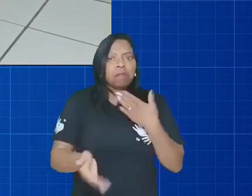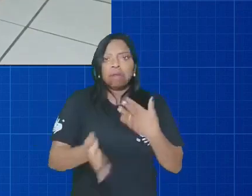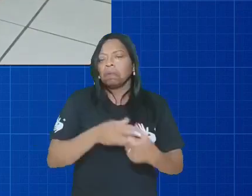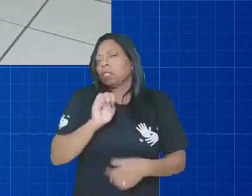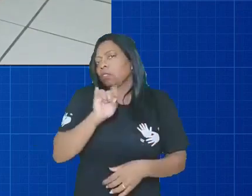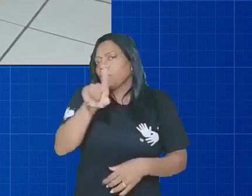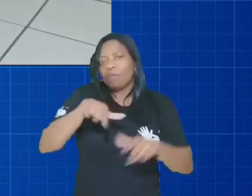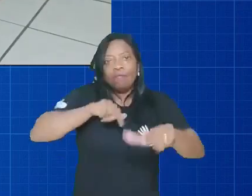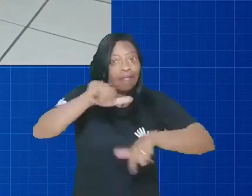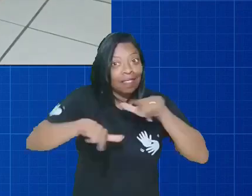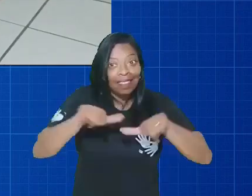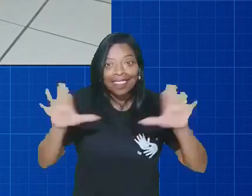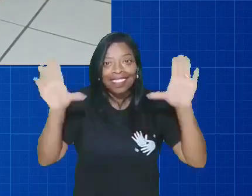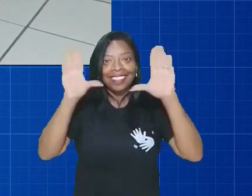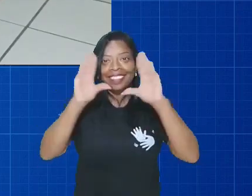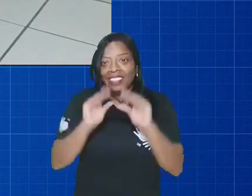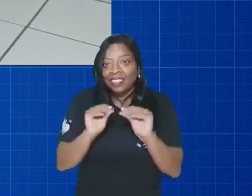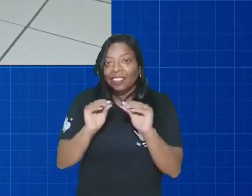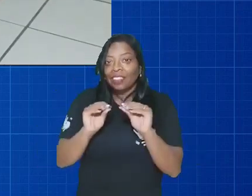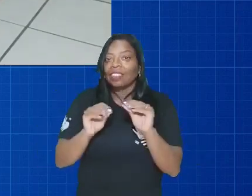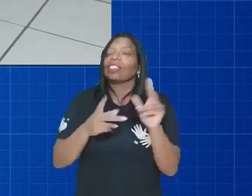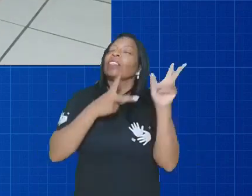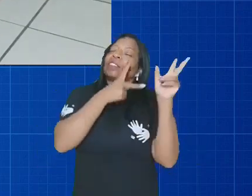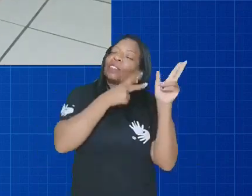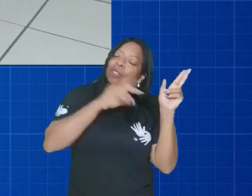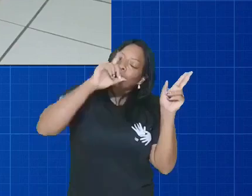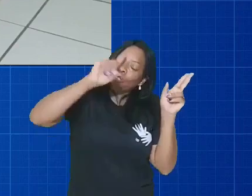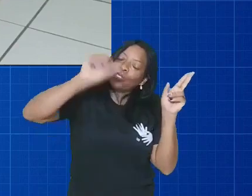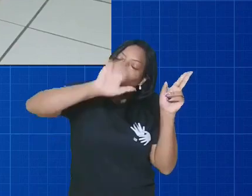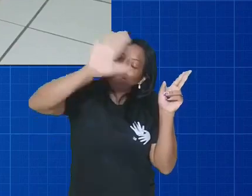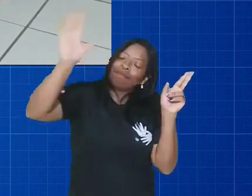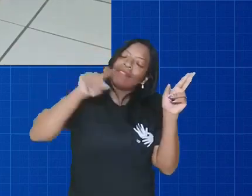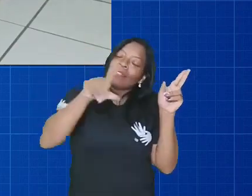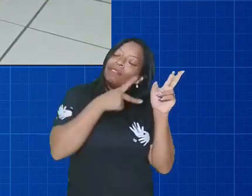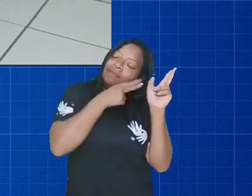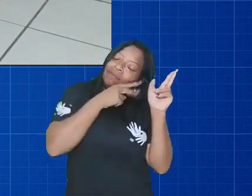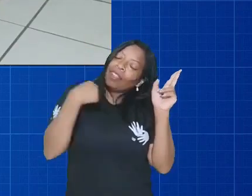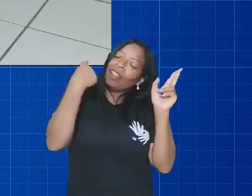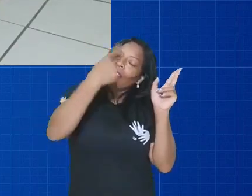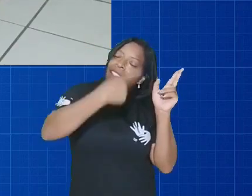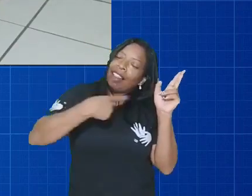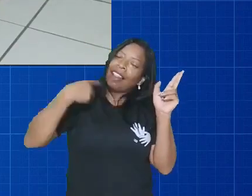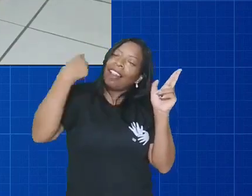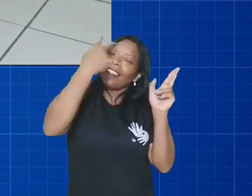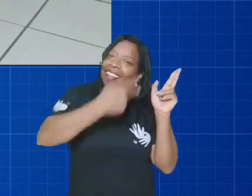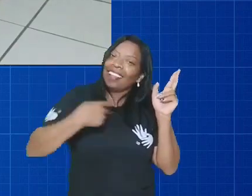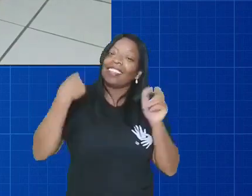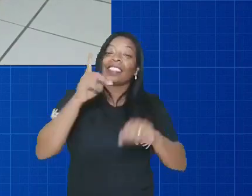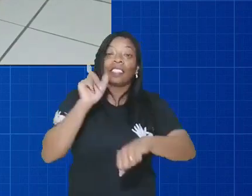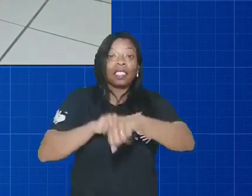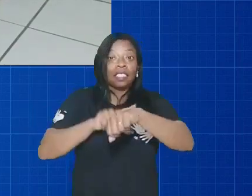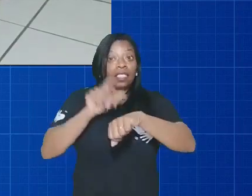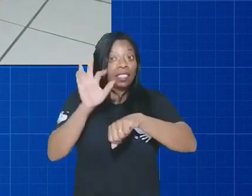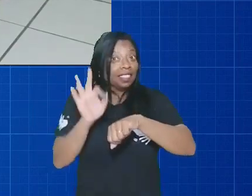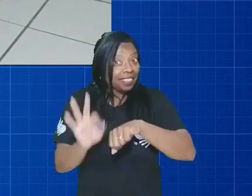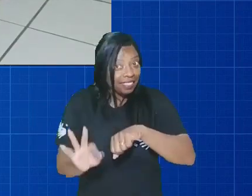horário de dia, enfim, né? Ter as horas adequadas de sono, né? O tempo de dormir, então